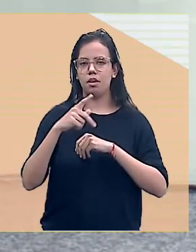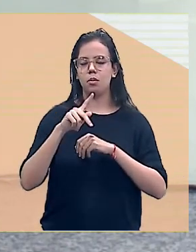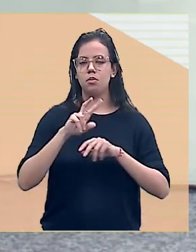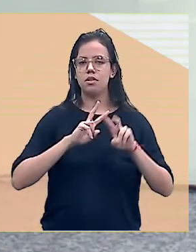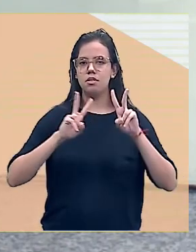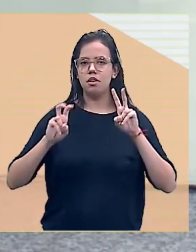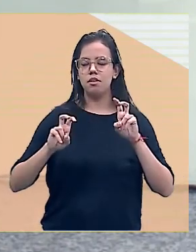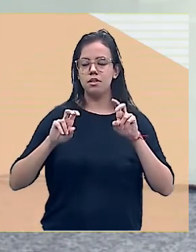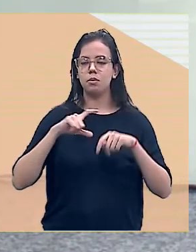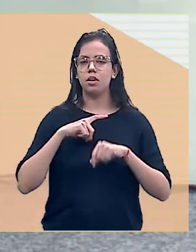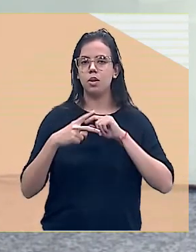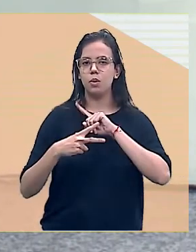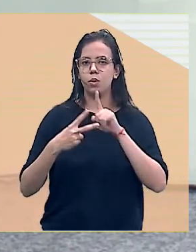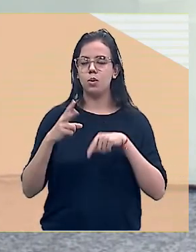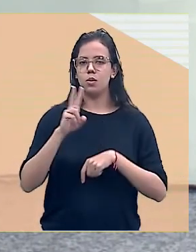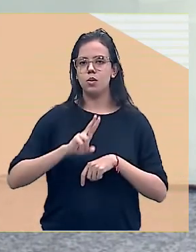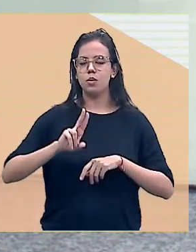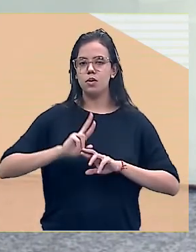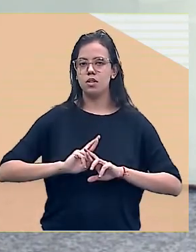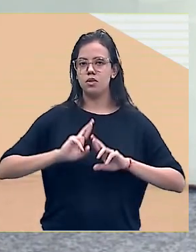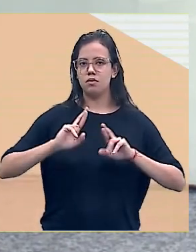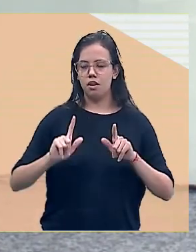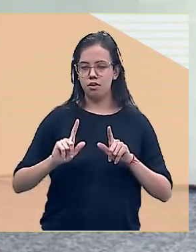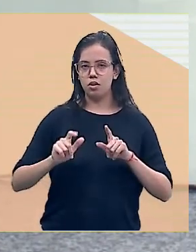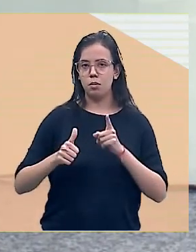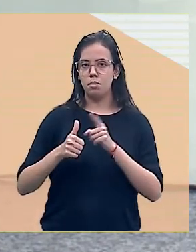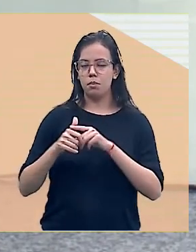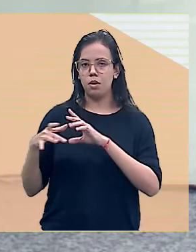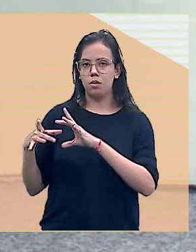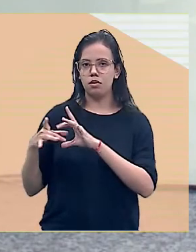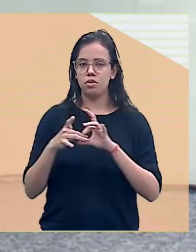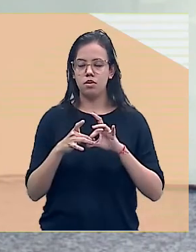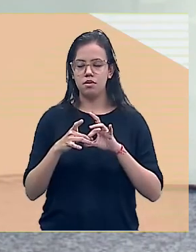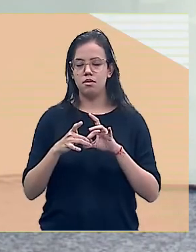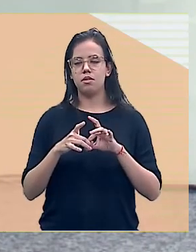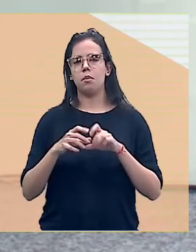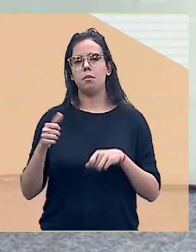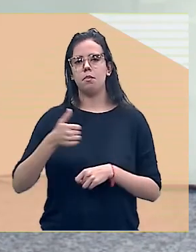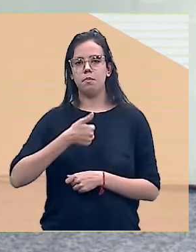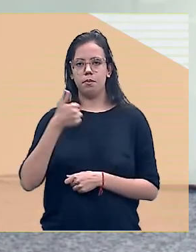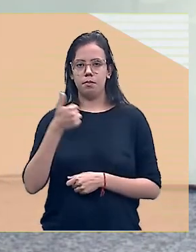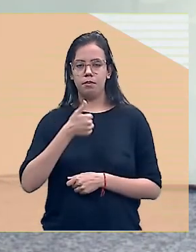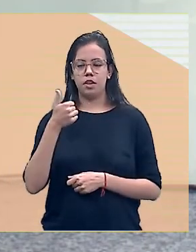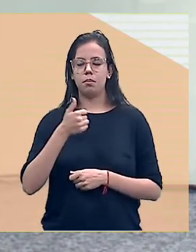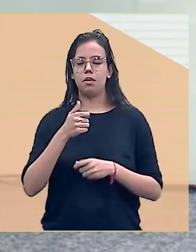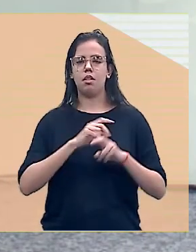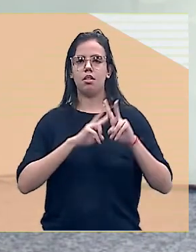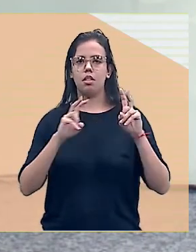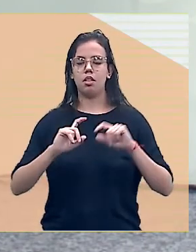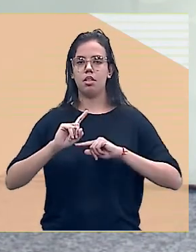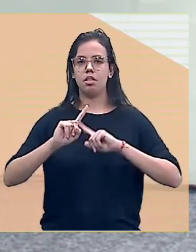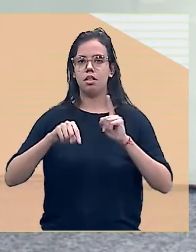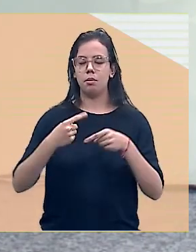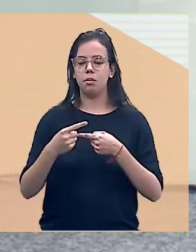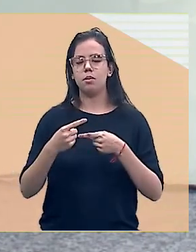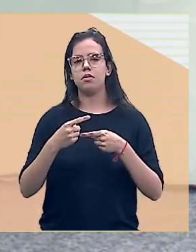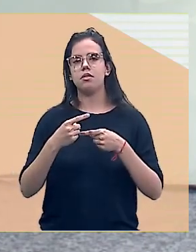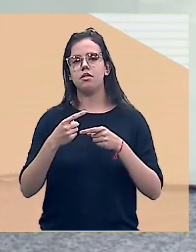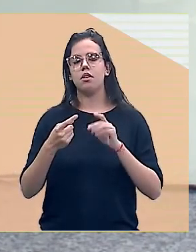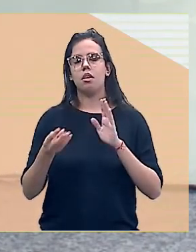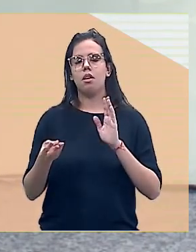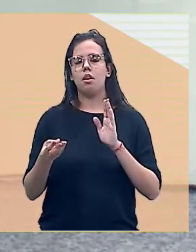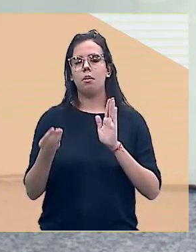E aí são duas as ações distintas na contextualização repertório vem primeiro e depois você insere o tema e no desenvolvimento